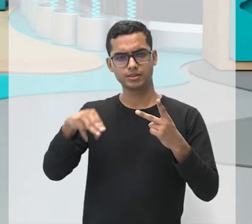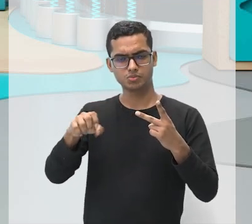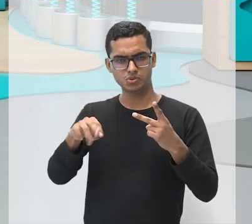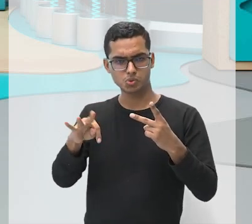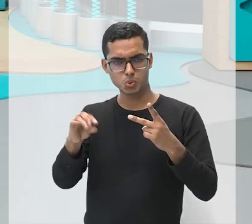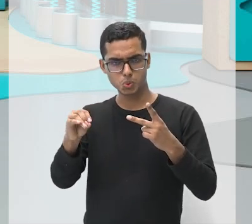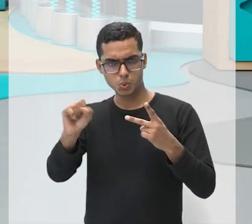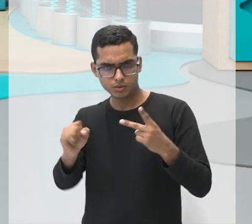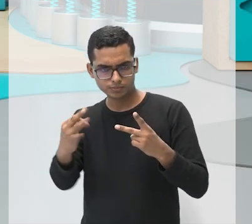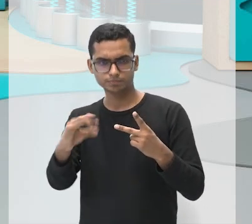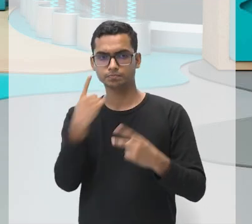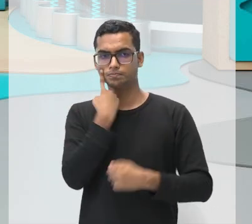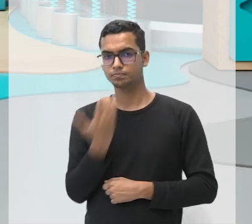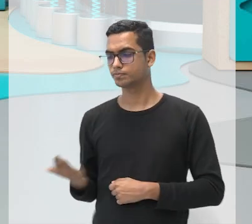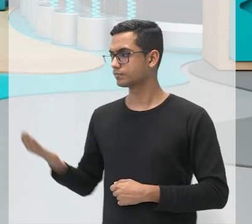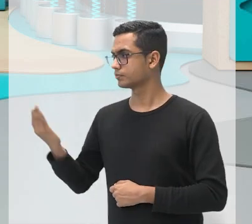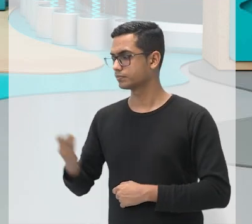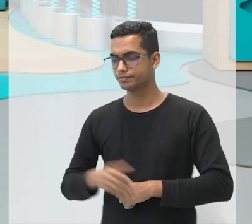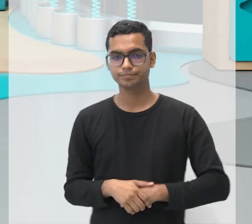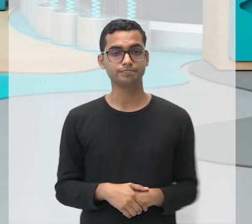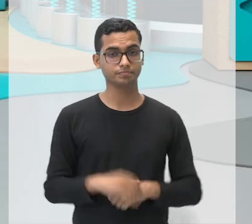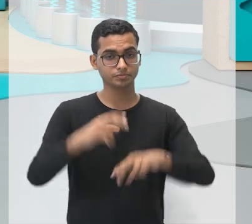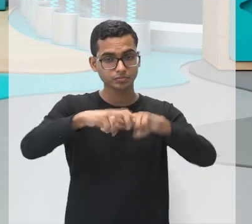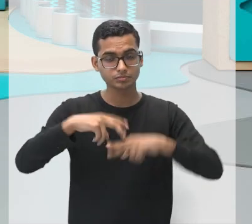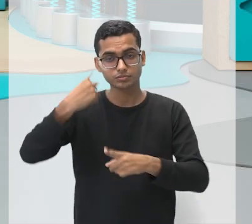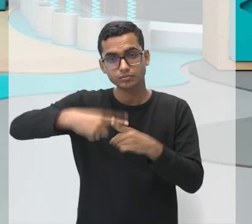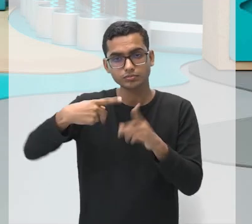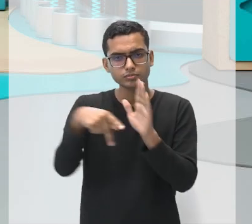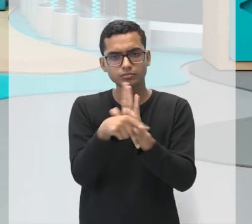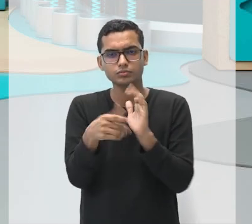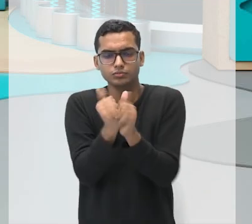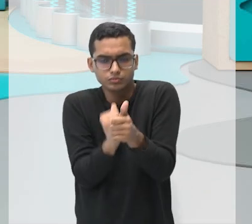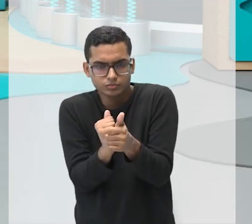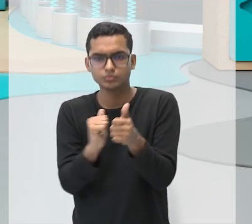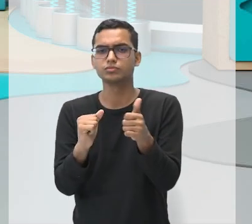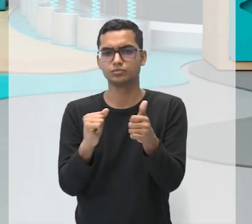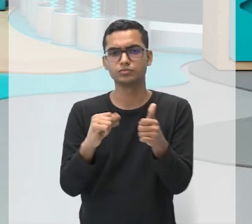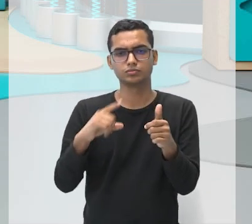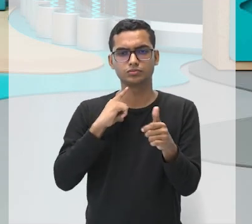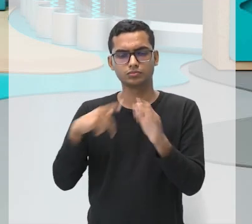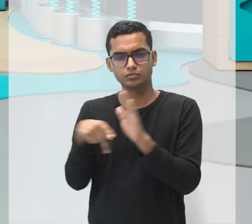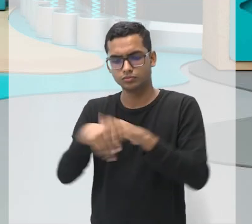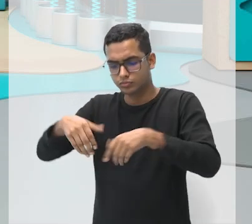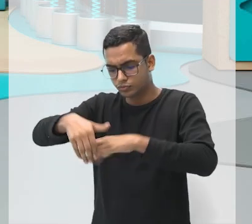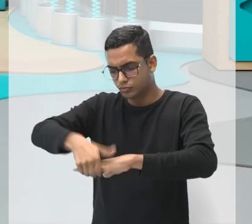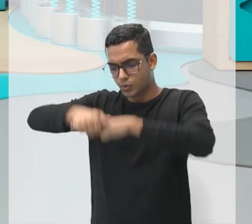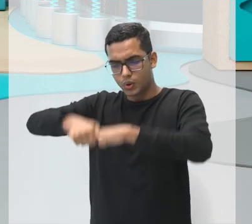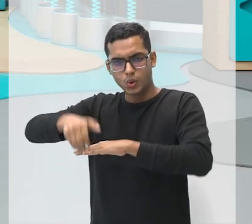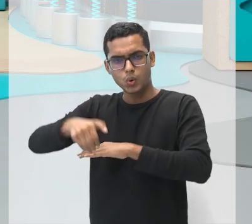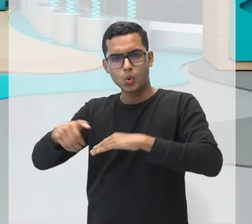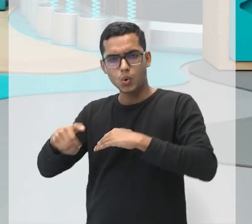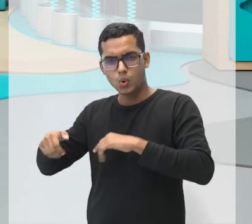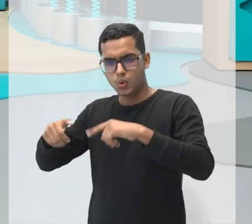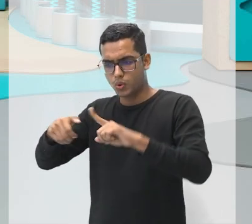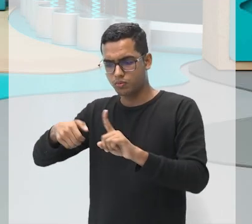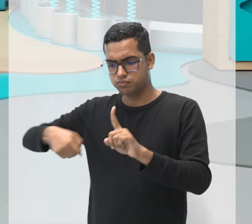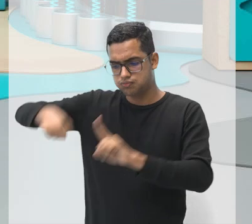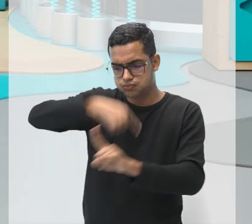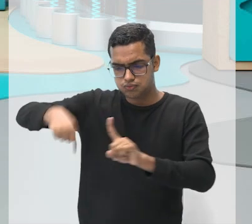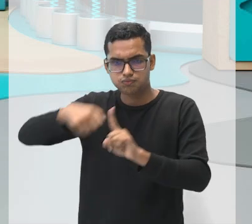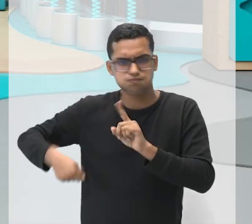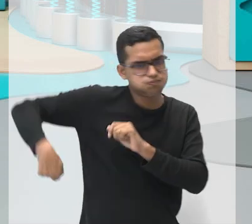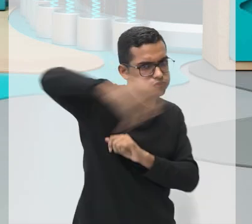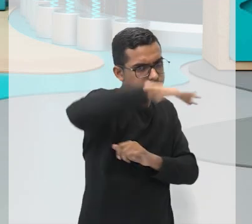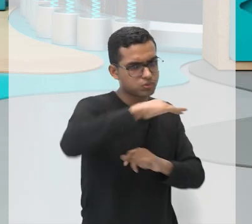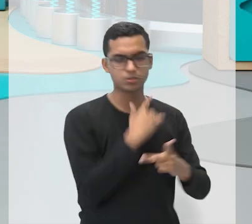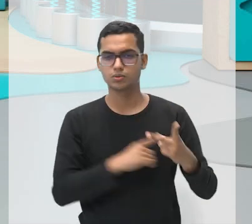arremesso. Isso porque no atletismo a gente vai lançar o disco, a gente vai lançar o martelo e a gente